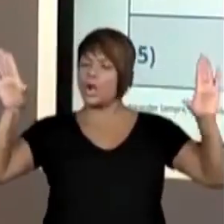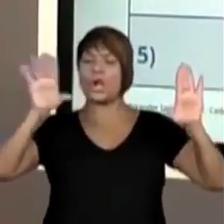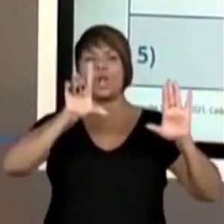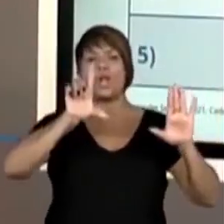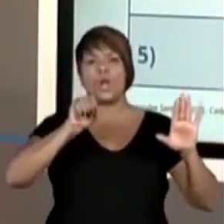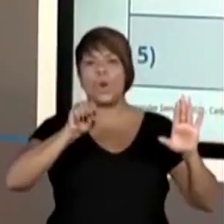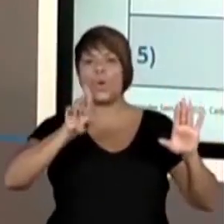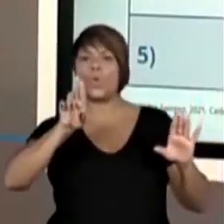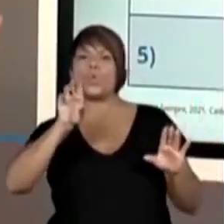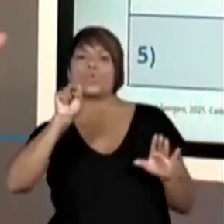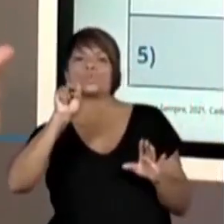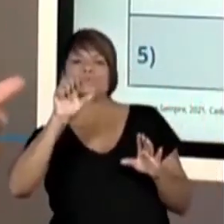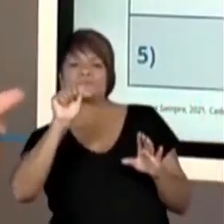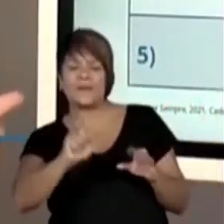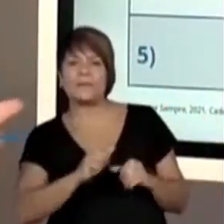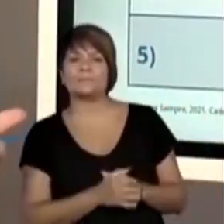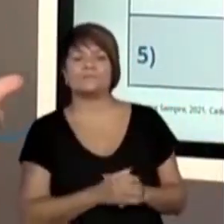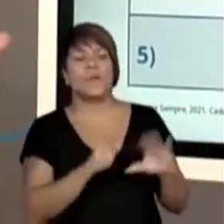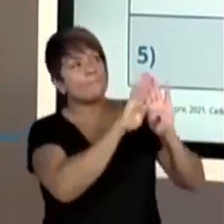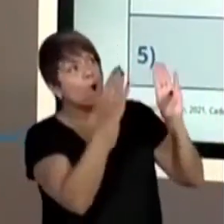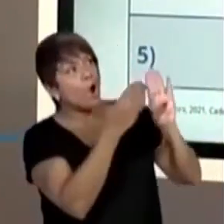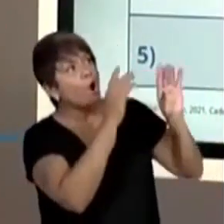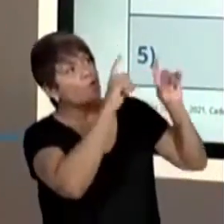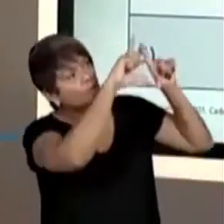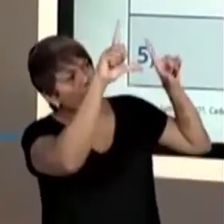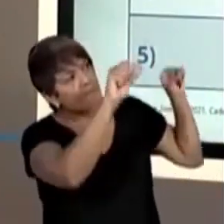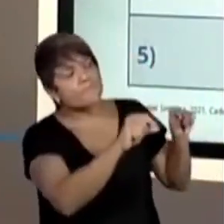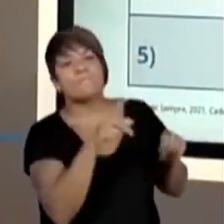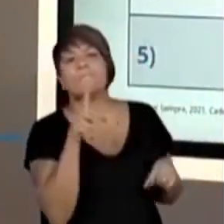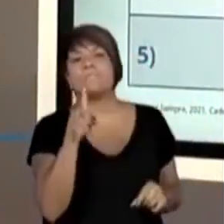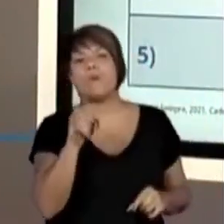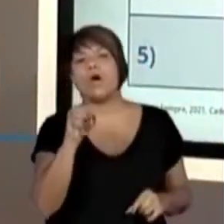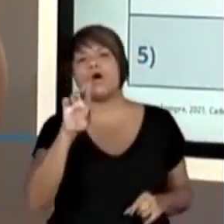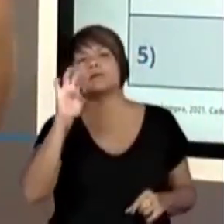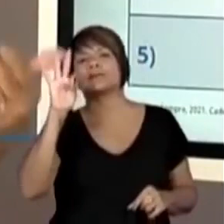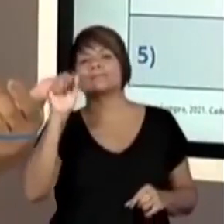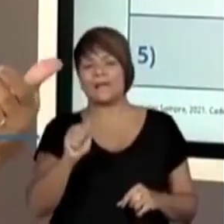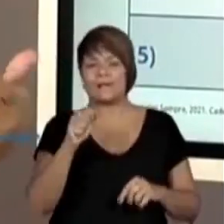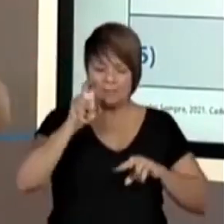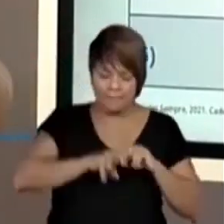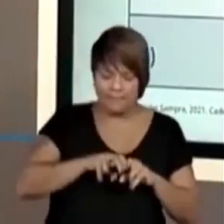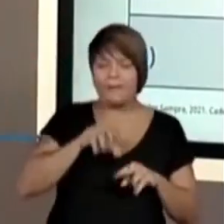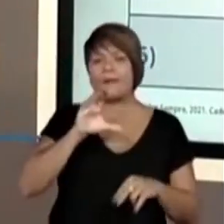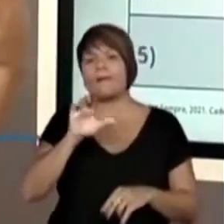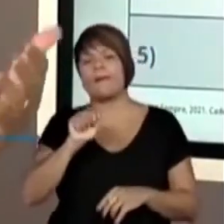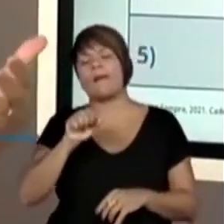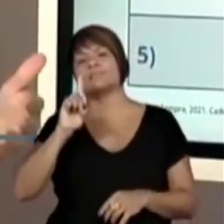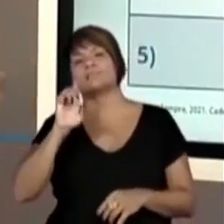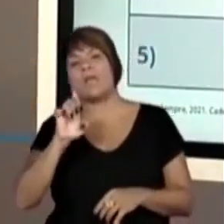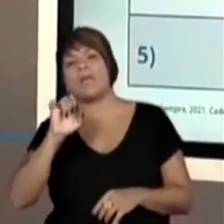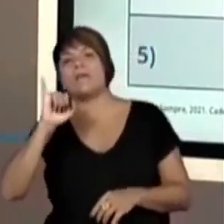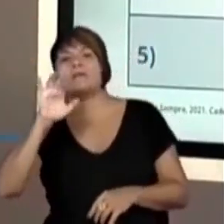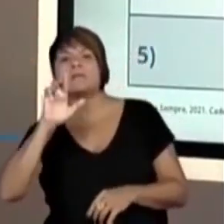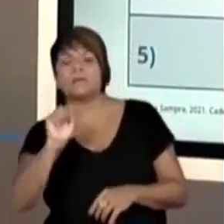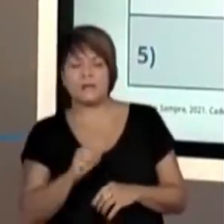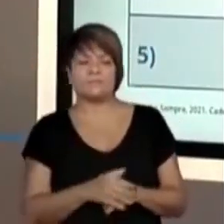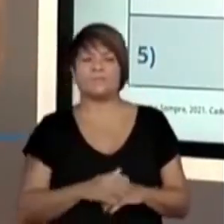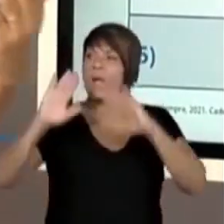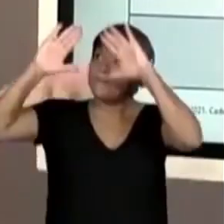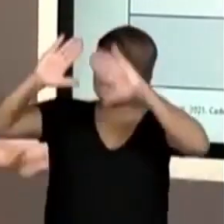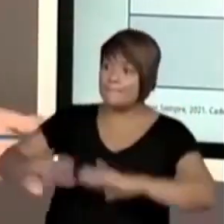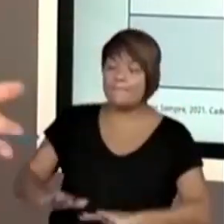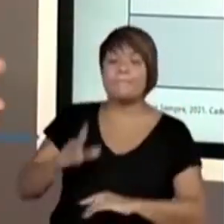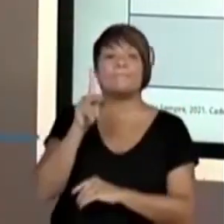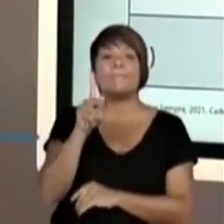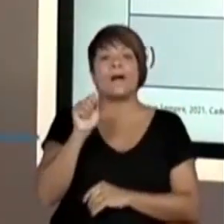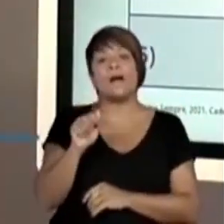palavra porta, da palavra carteira, da palavra cadeira, da palavra parede. Olha quantas palavras ficam